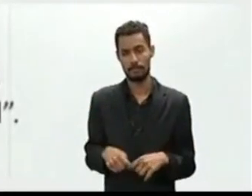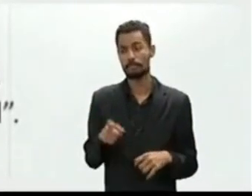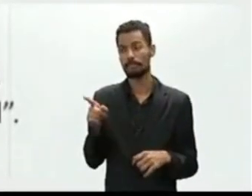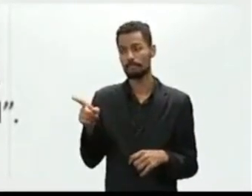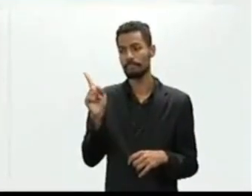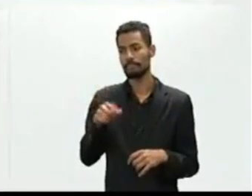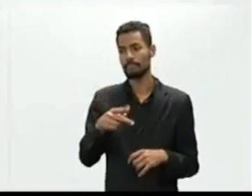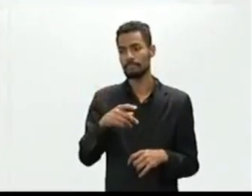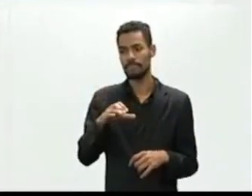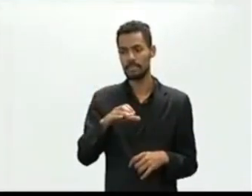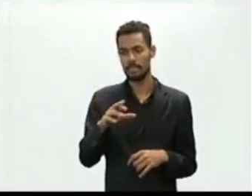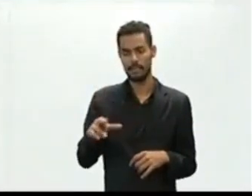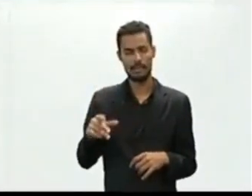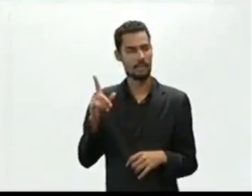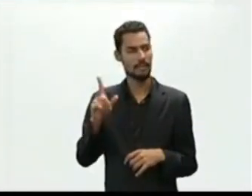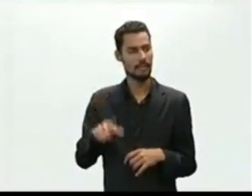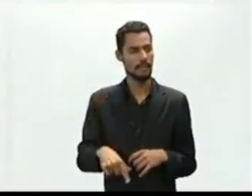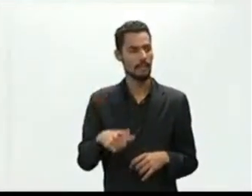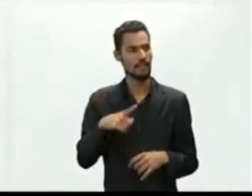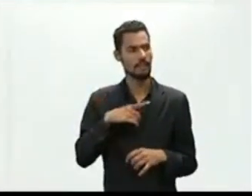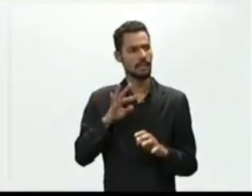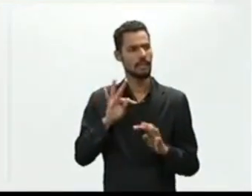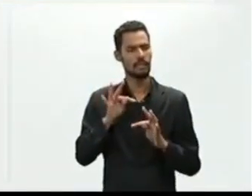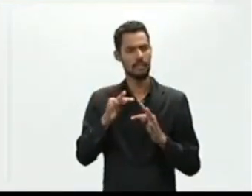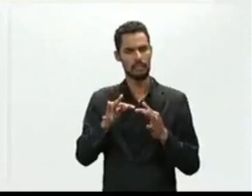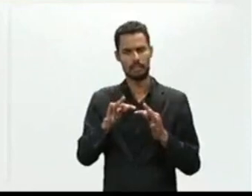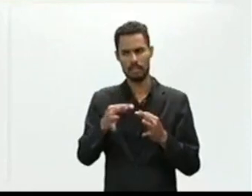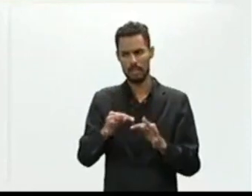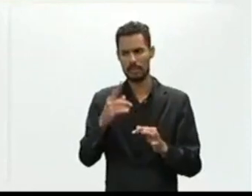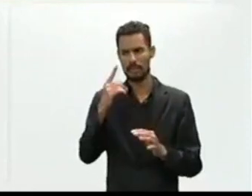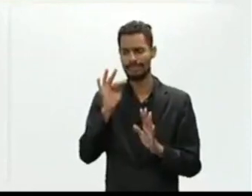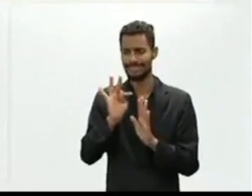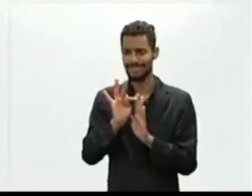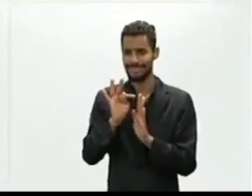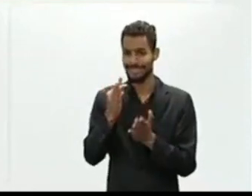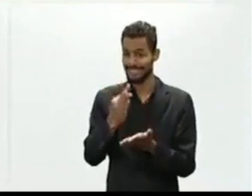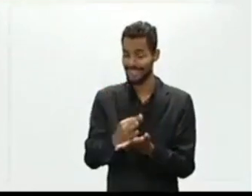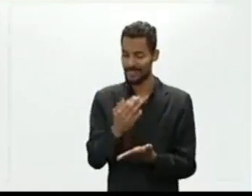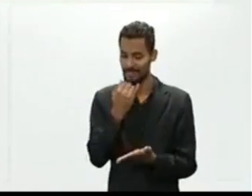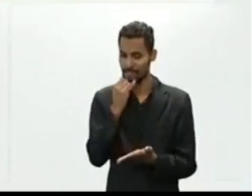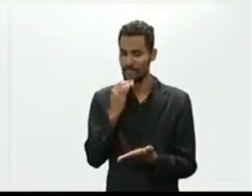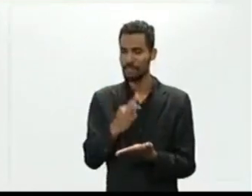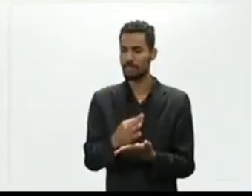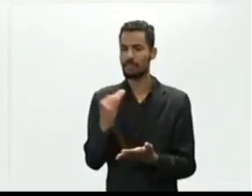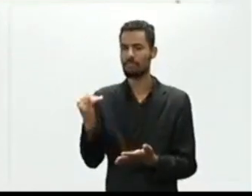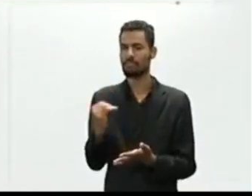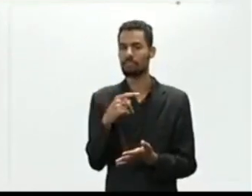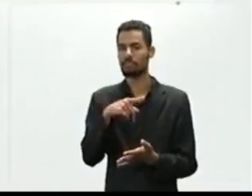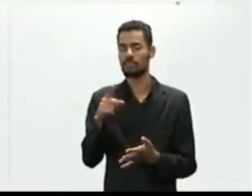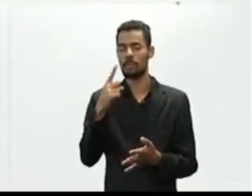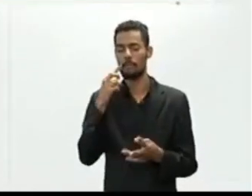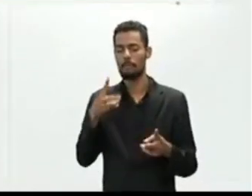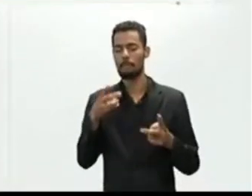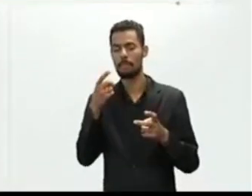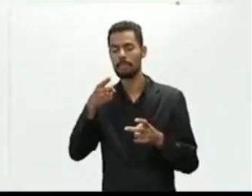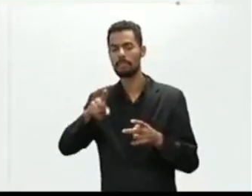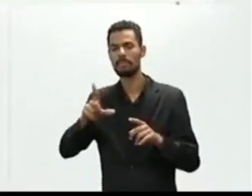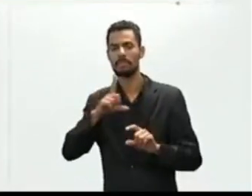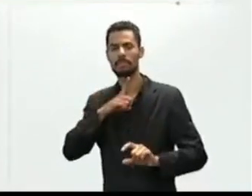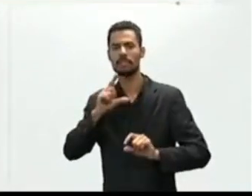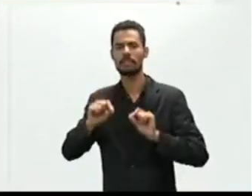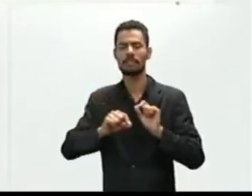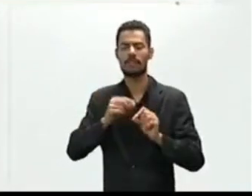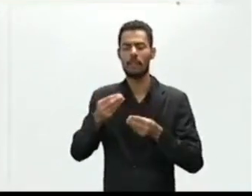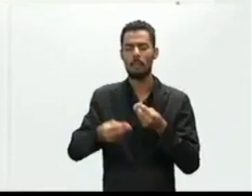Isso é o PCR, tá? Técnica importantíssima, tanto para identificar se o nosso gene está lá, porque daí eu consigo ver depois, correndo um